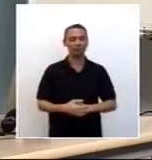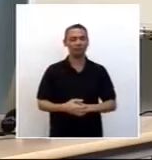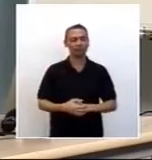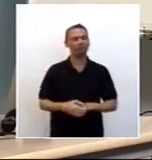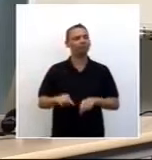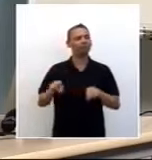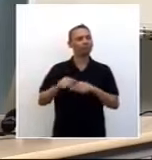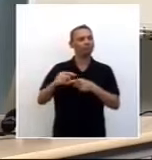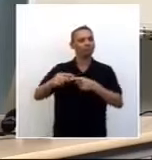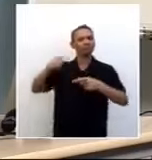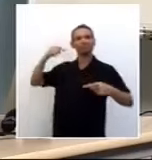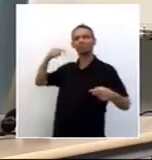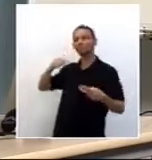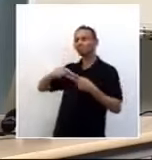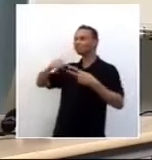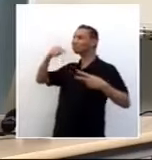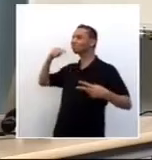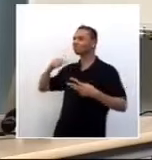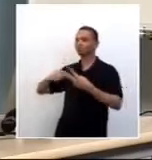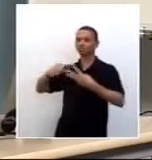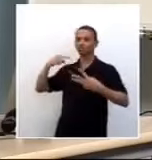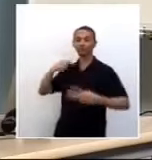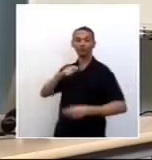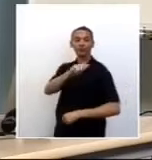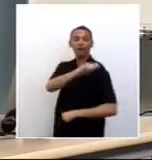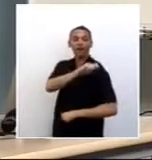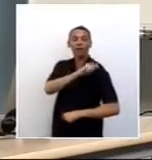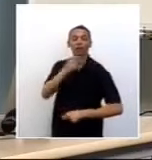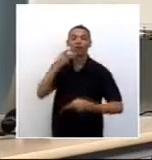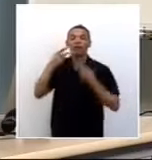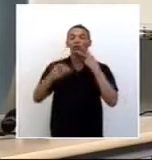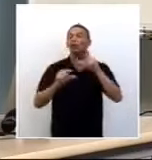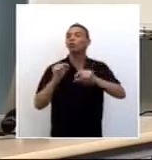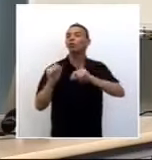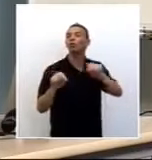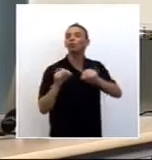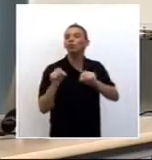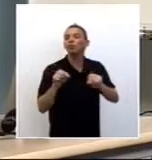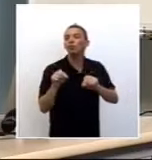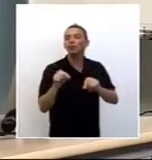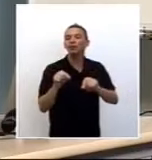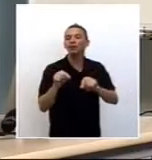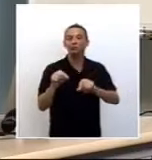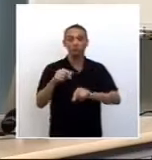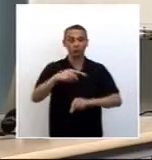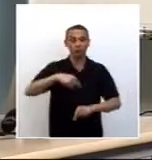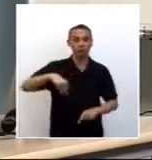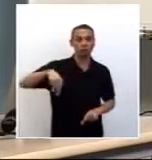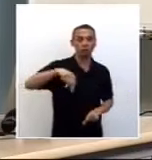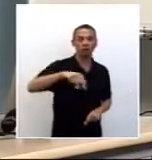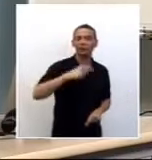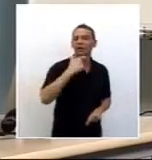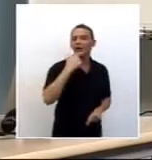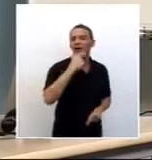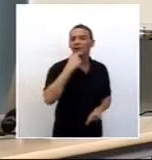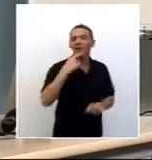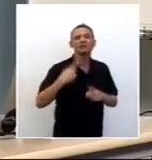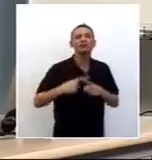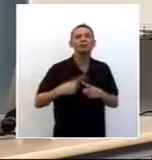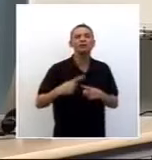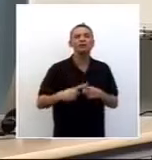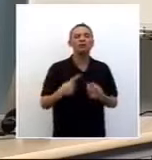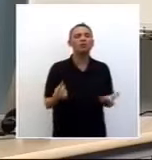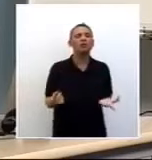aula não foi nem nessa aula aqui foi um aluno um comentário que ele disse que nós usamos o inglês Por que os alunos não